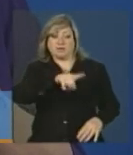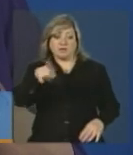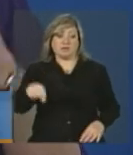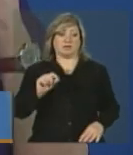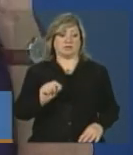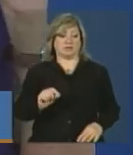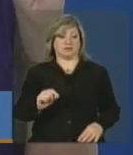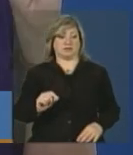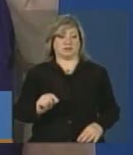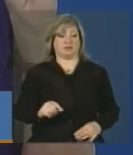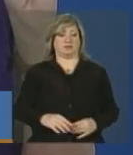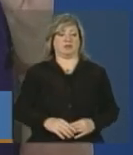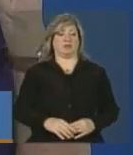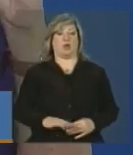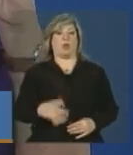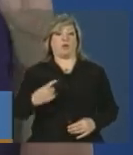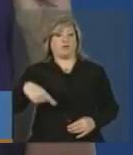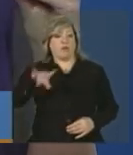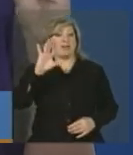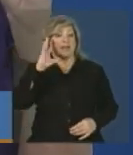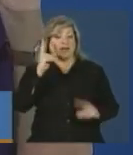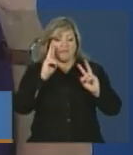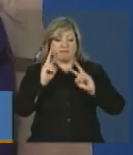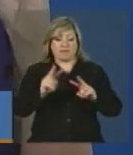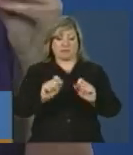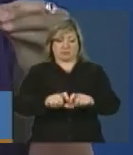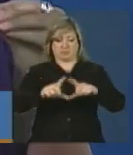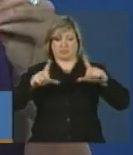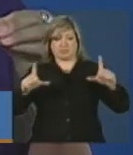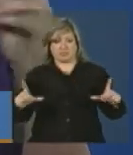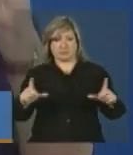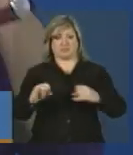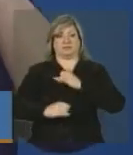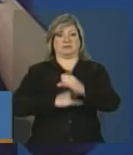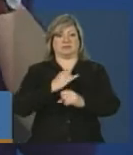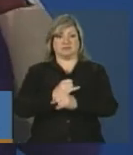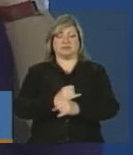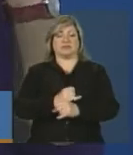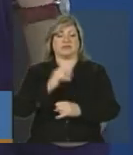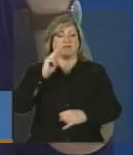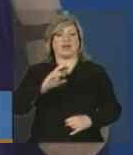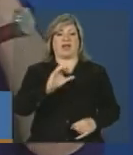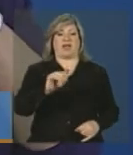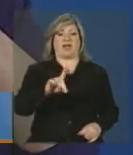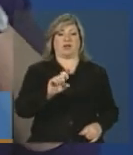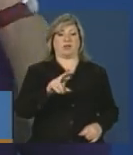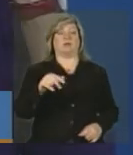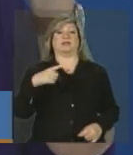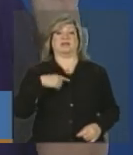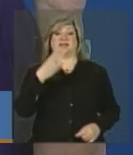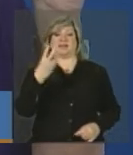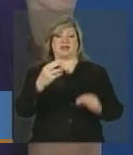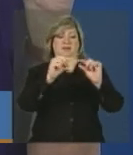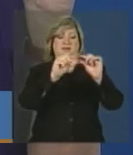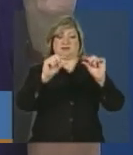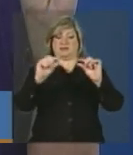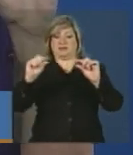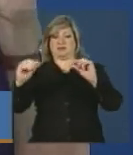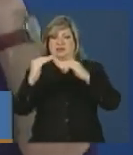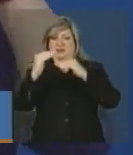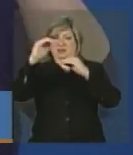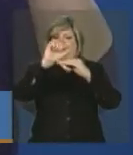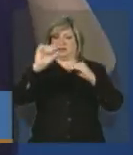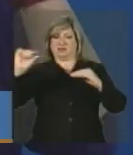que para que eles tentem visualizar, que na hora que entrar no CadSuas aparece três abas em cinza no alto da